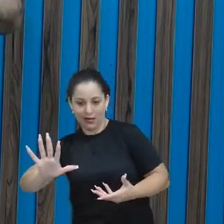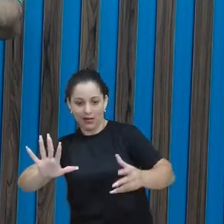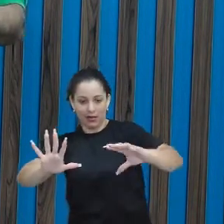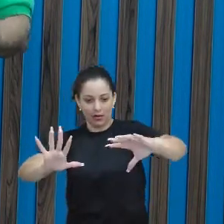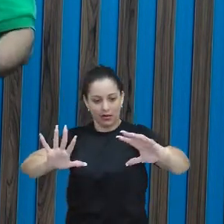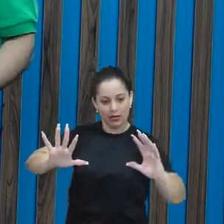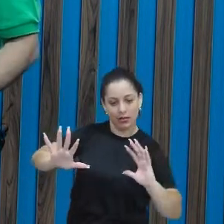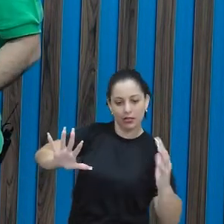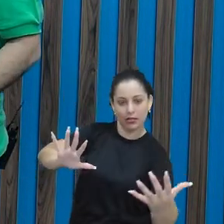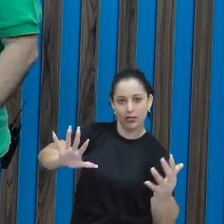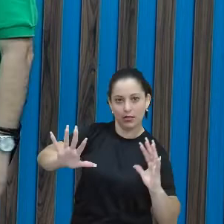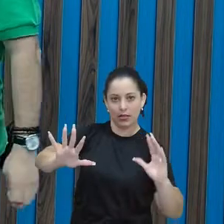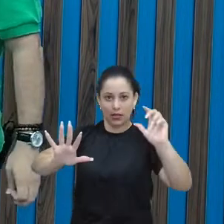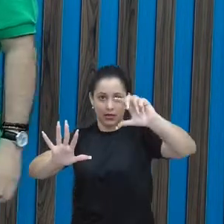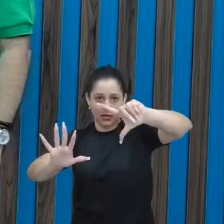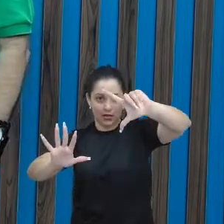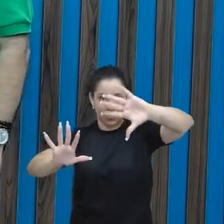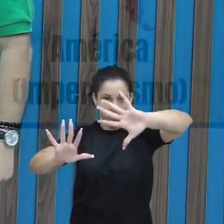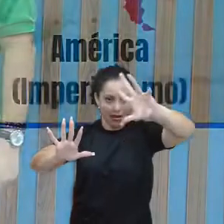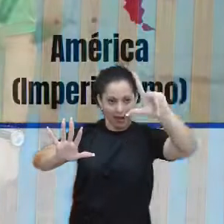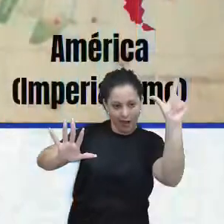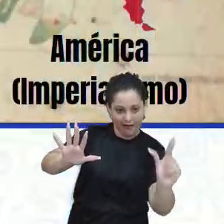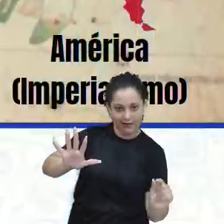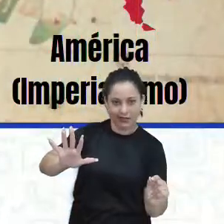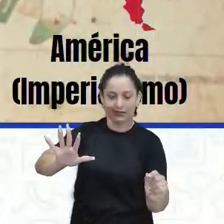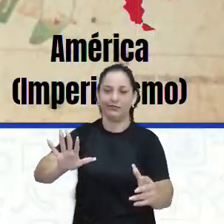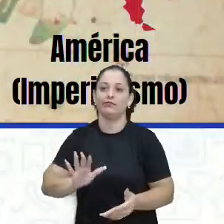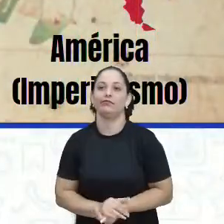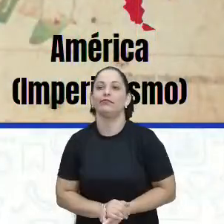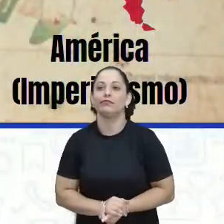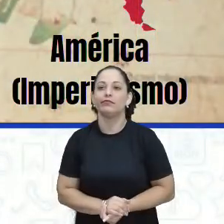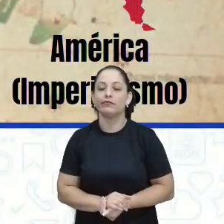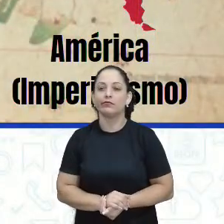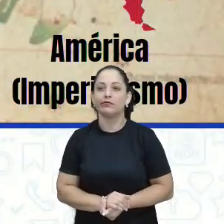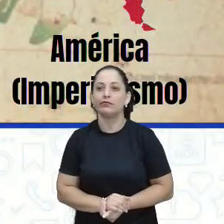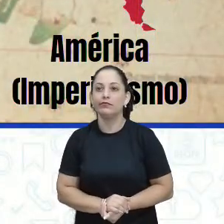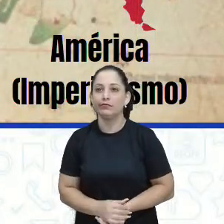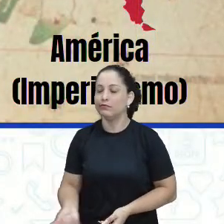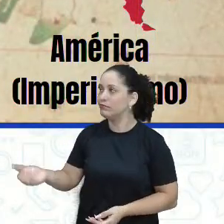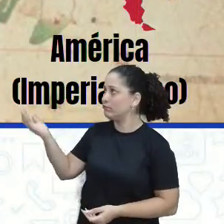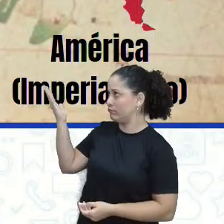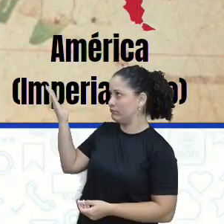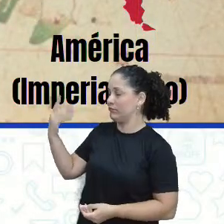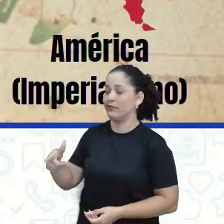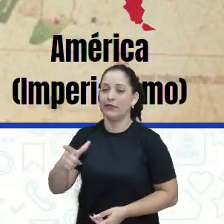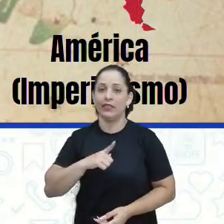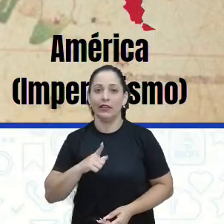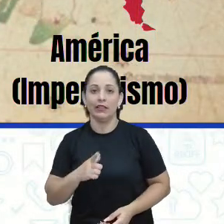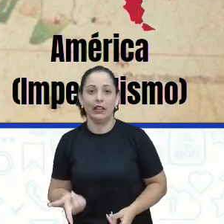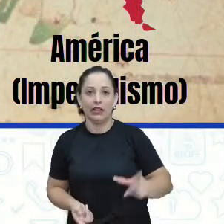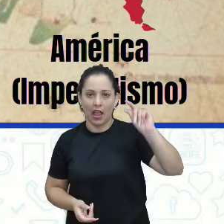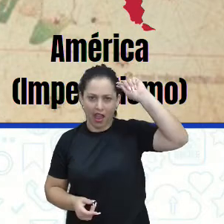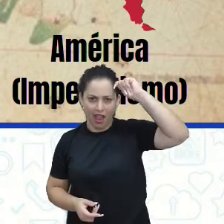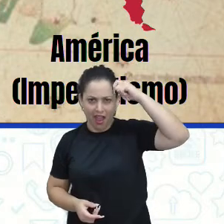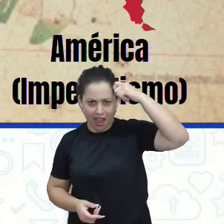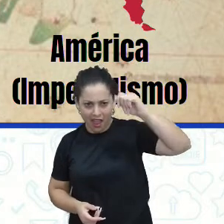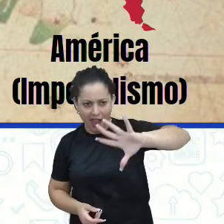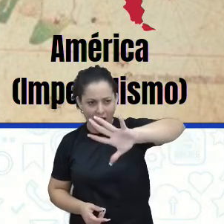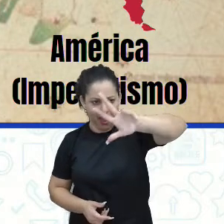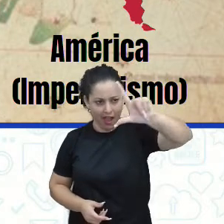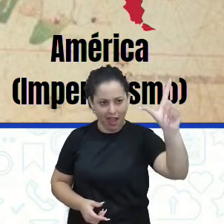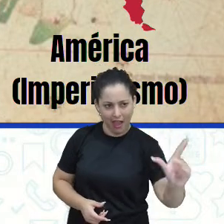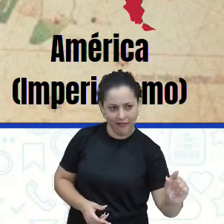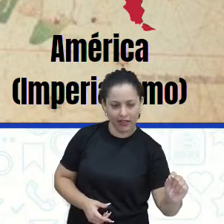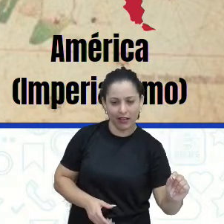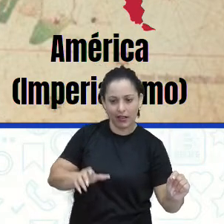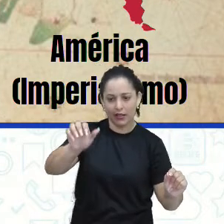tentar entender isso. Então vejam, aqui ó, a gente teria, né, na África e na Ásia, né, a gente teria o